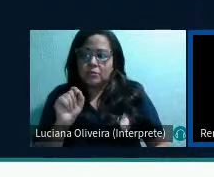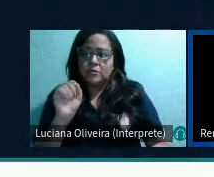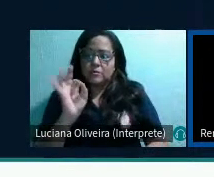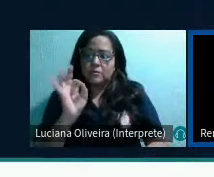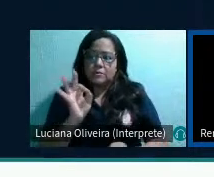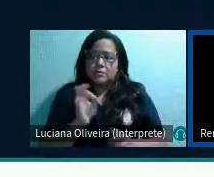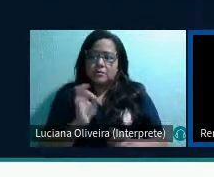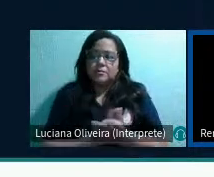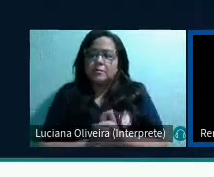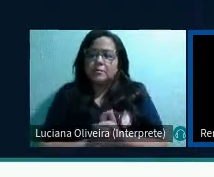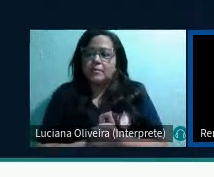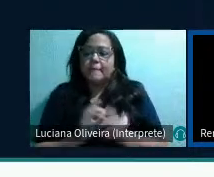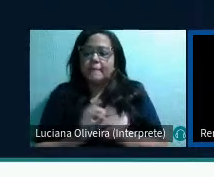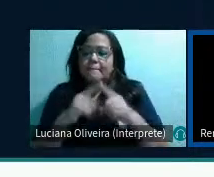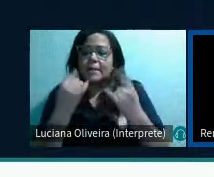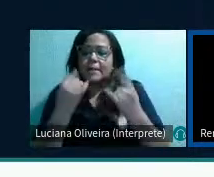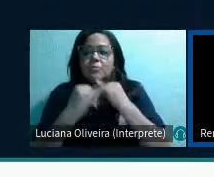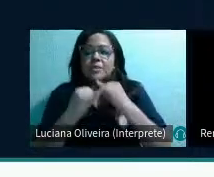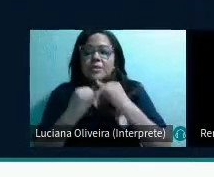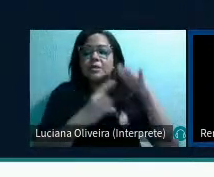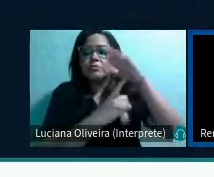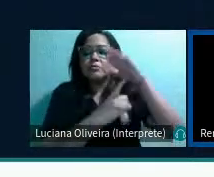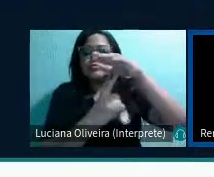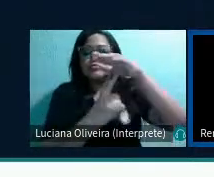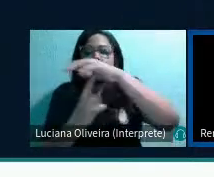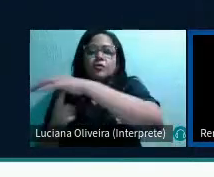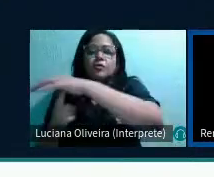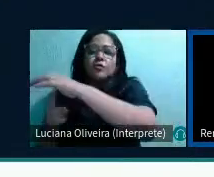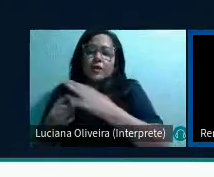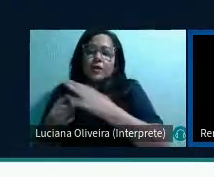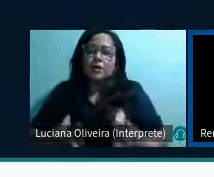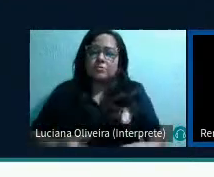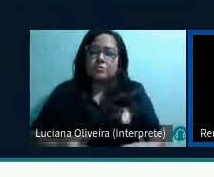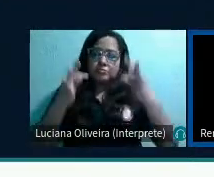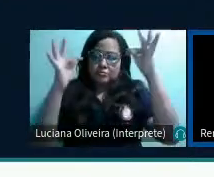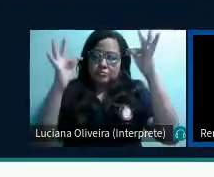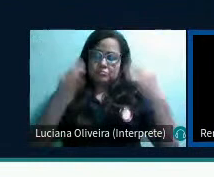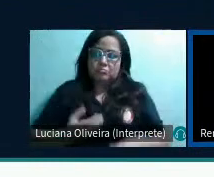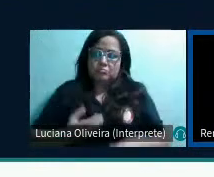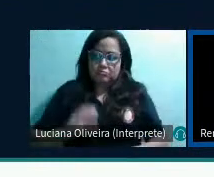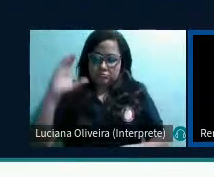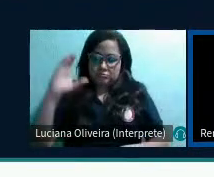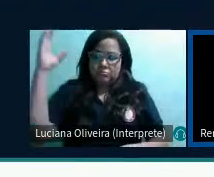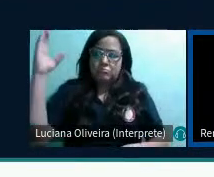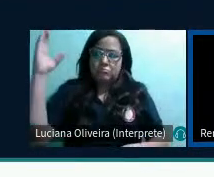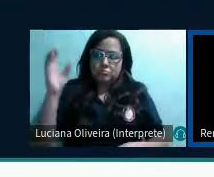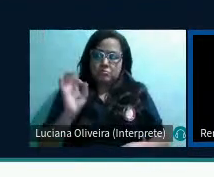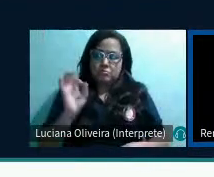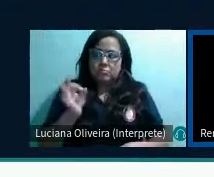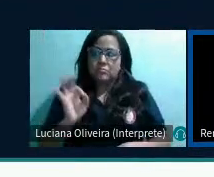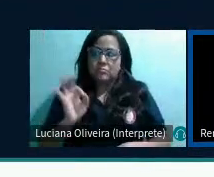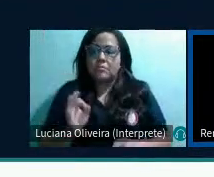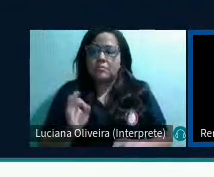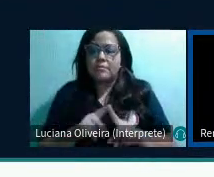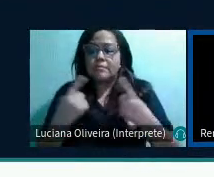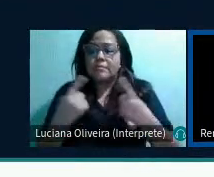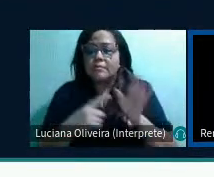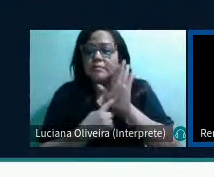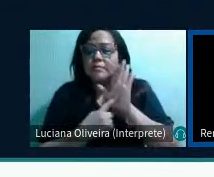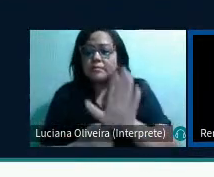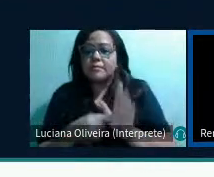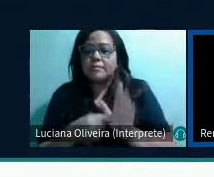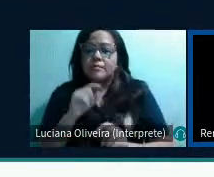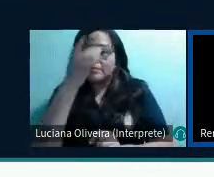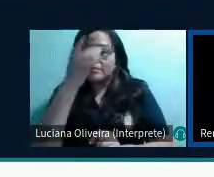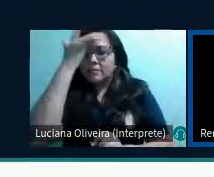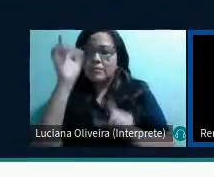feira científica, essa nova proposta. A gente vai ter um tempo máximo, a gente vai apresentar para quem escolheu o maker, fazer seu próprio robô,